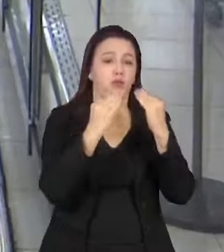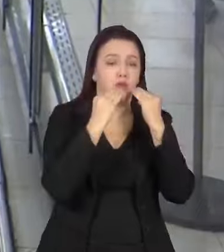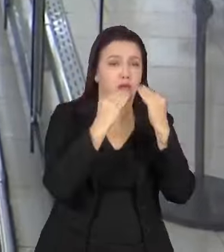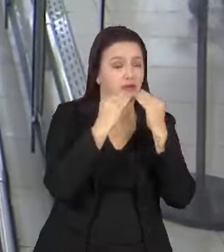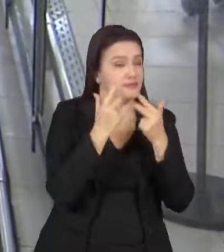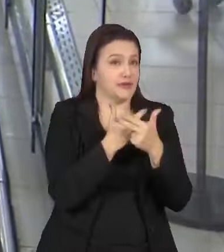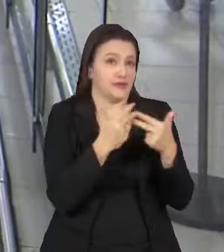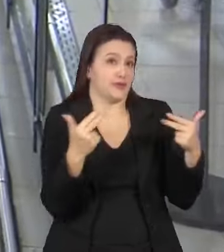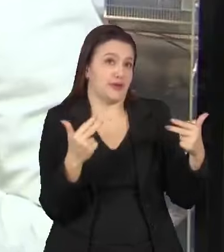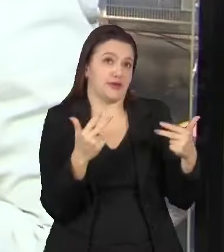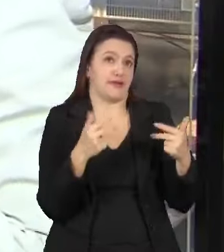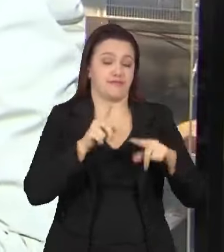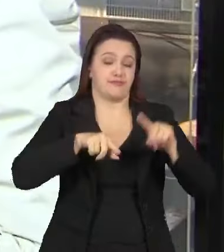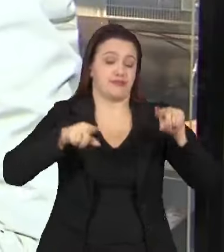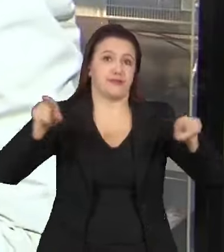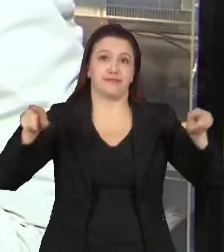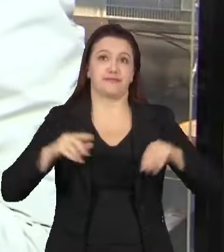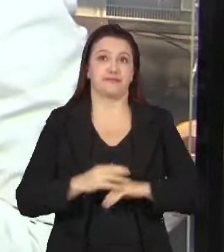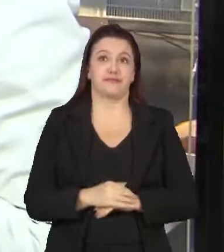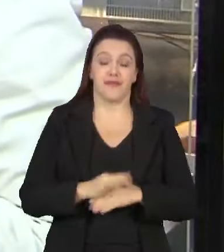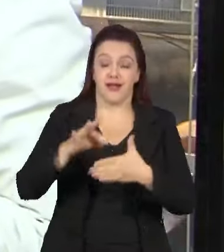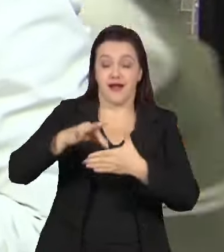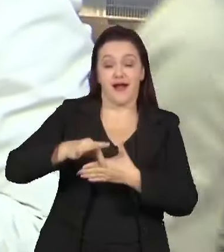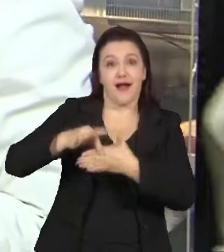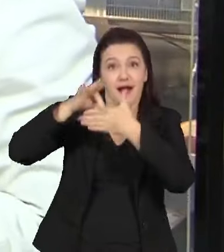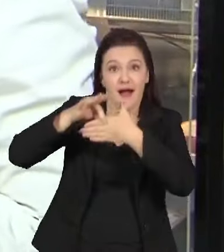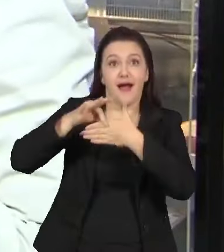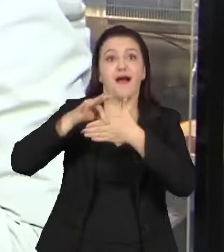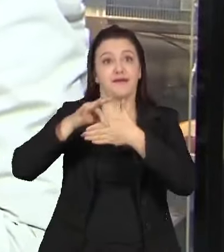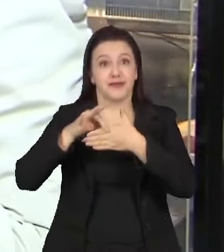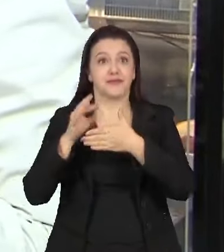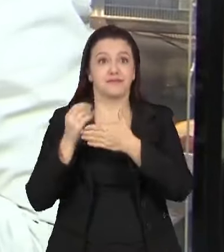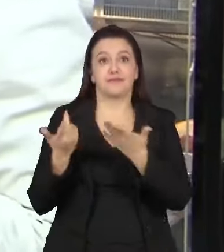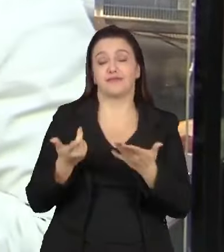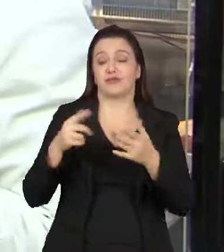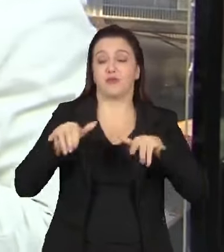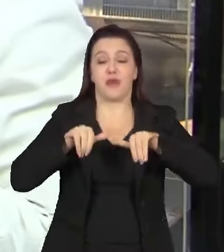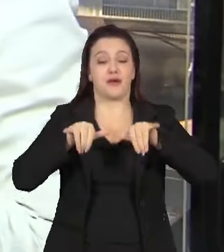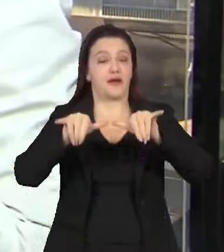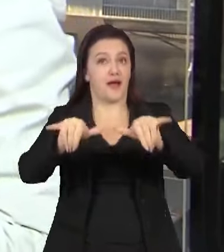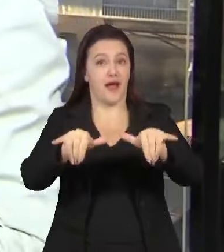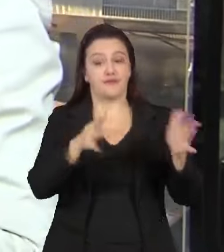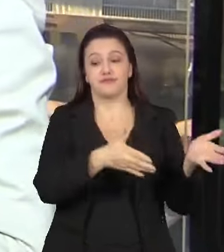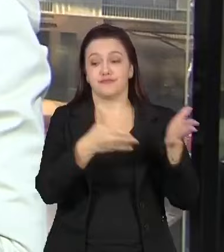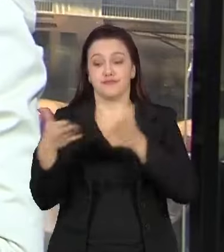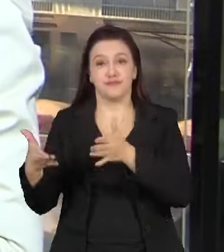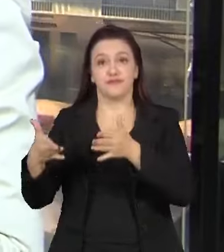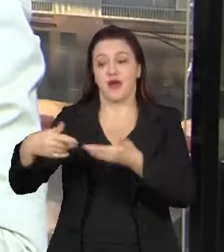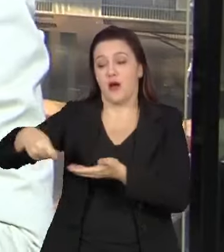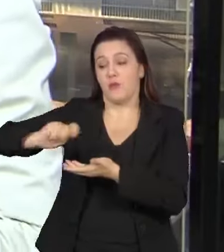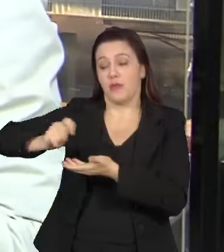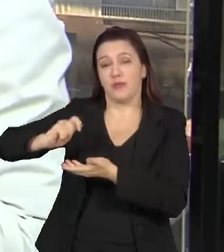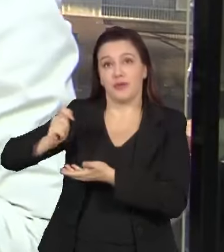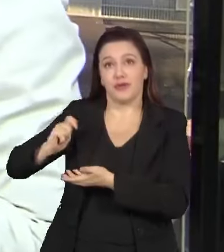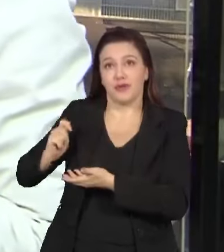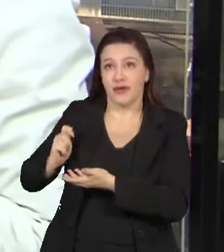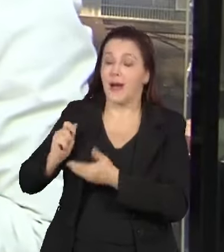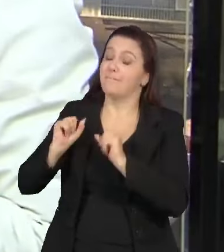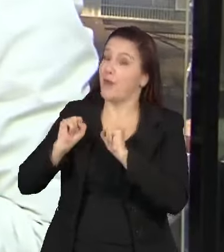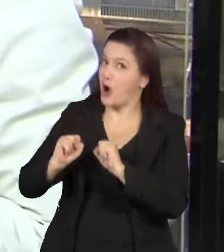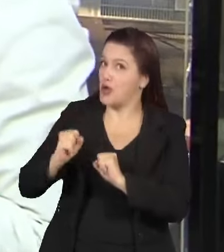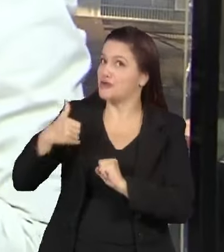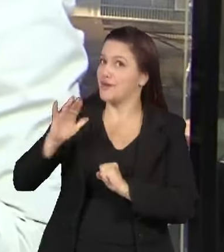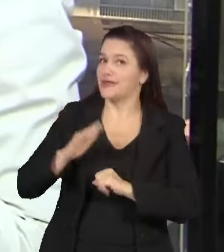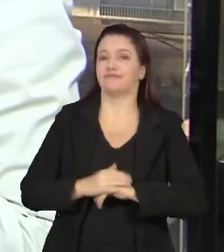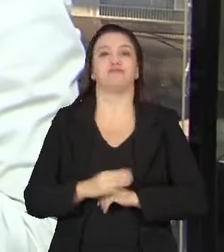coisas a gente vai variando a saída de Carnes das gôndulas dos supermercados para a mesa do brasileiro pode ficar mais frequente